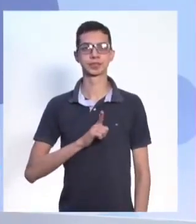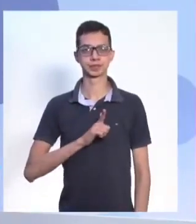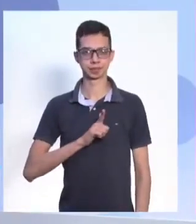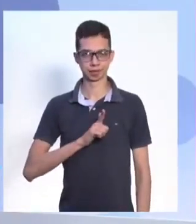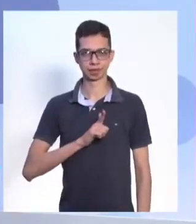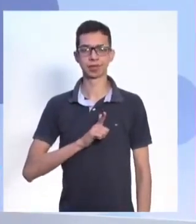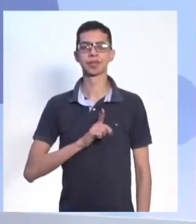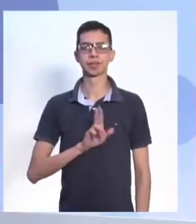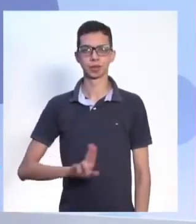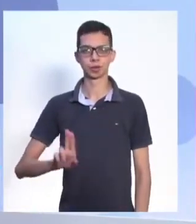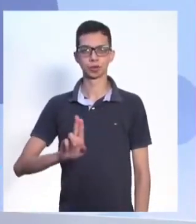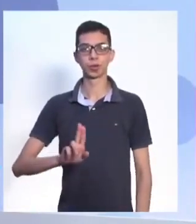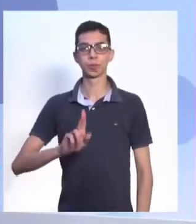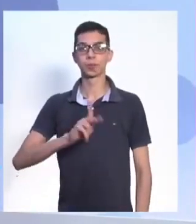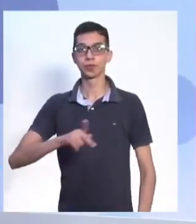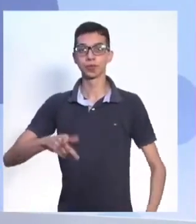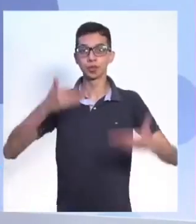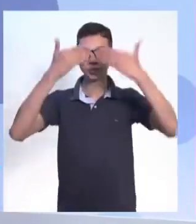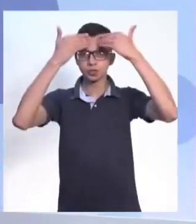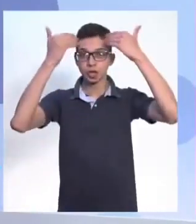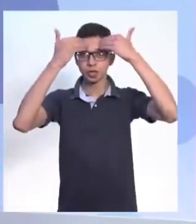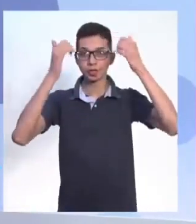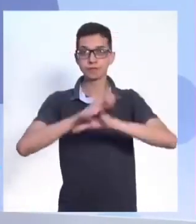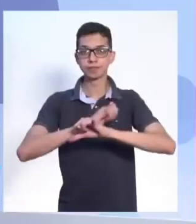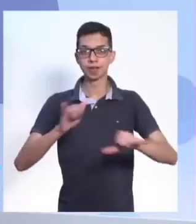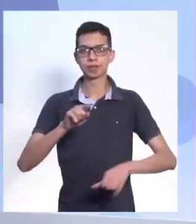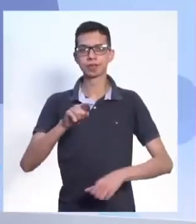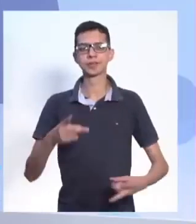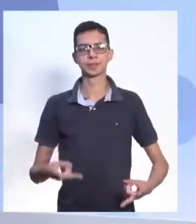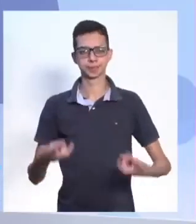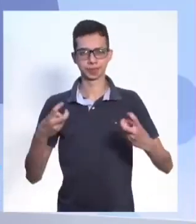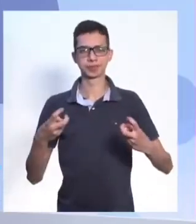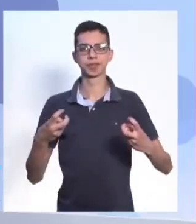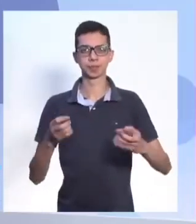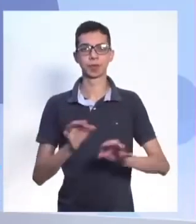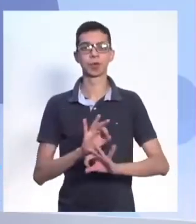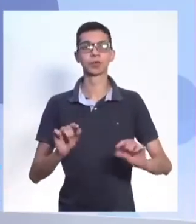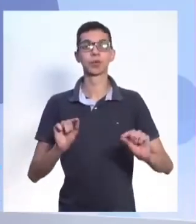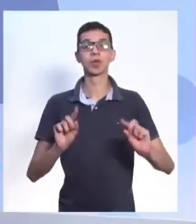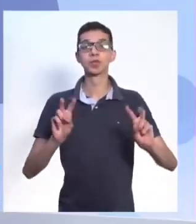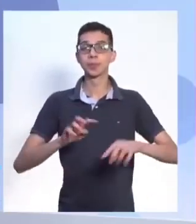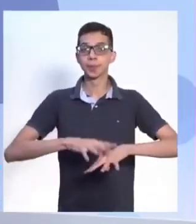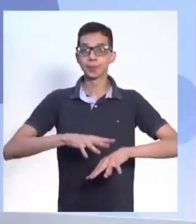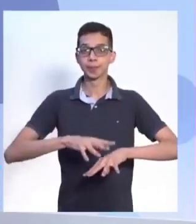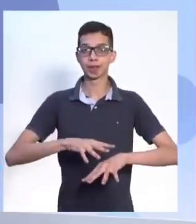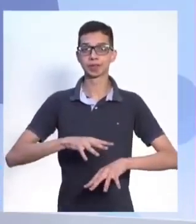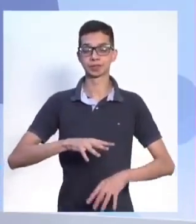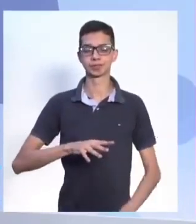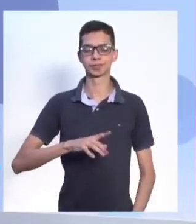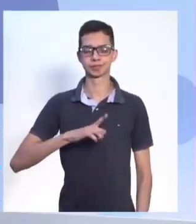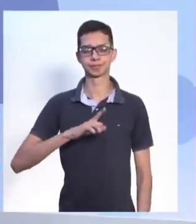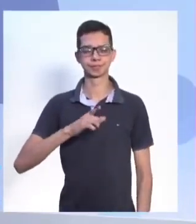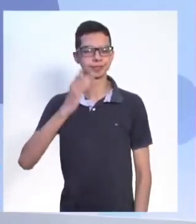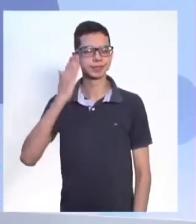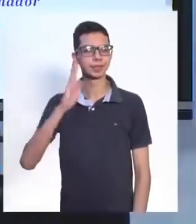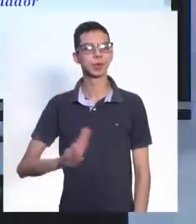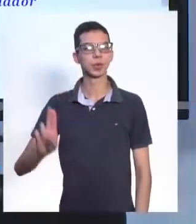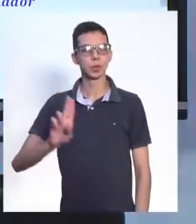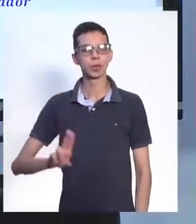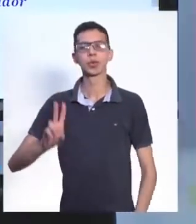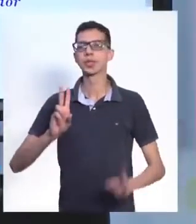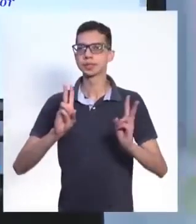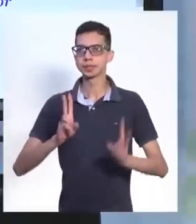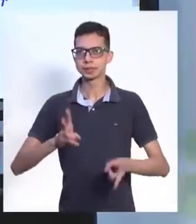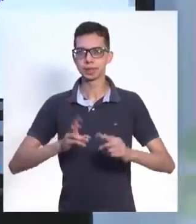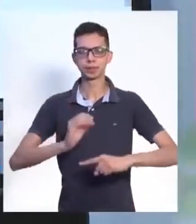fez, vocês devem ter percebido quanto de aplicações, né, nas operações matemáticas aí a gente tem com as frações. Isso mesmo. E,